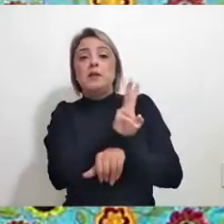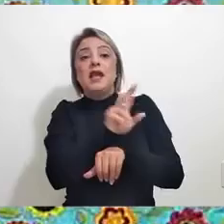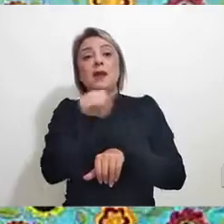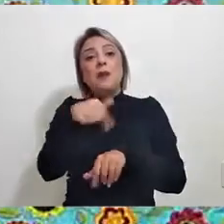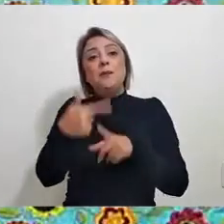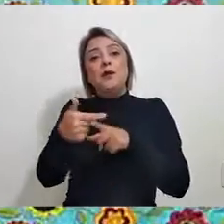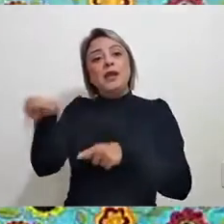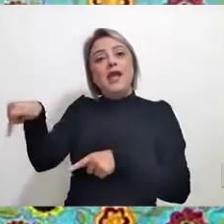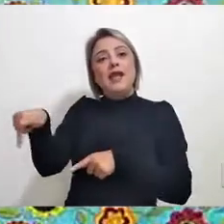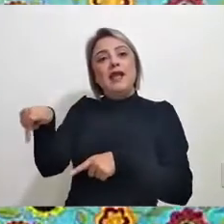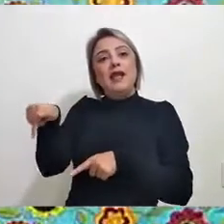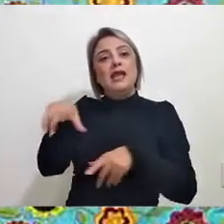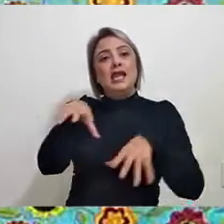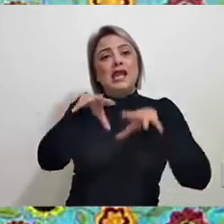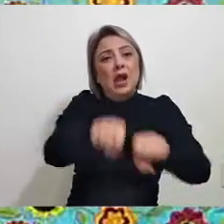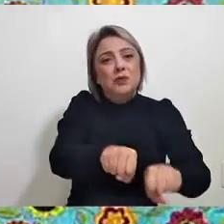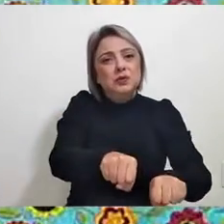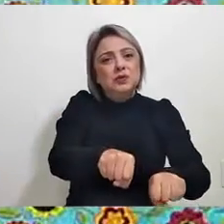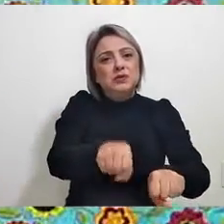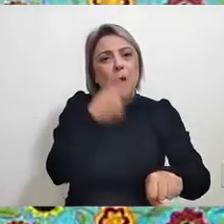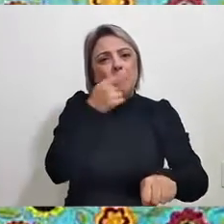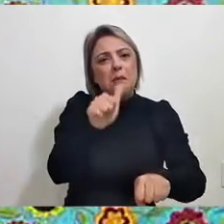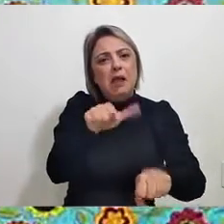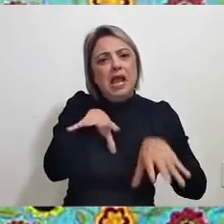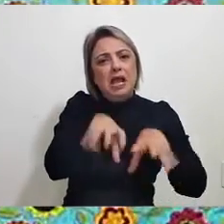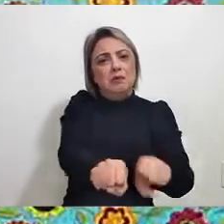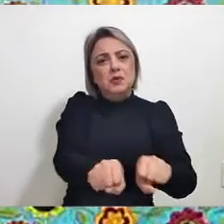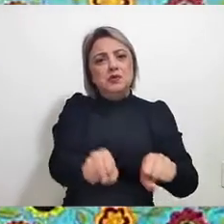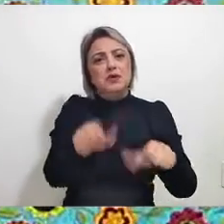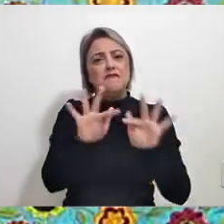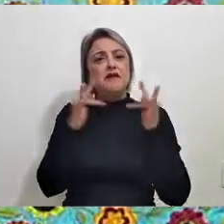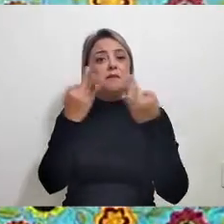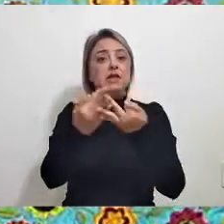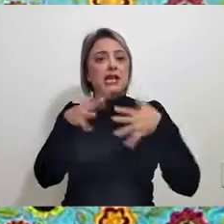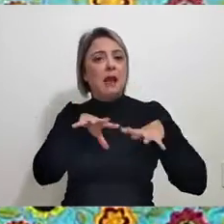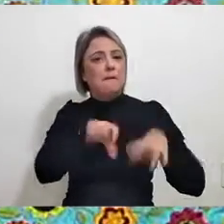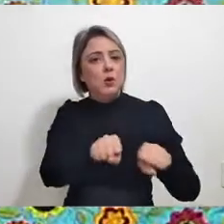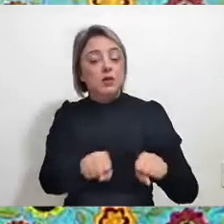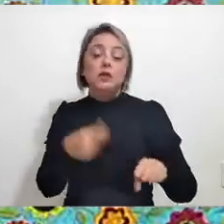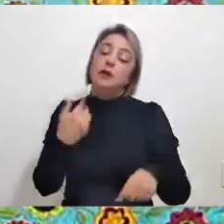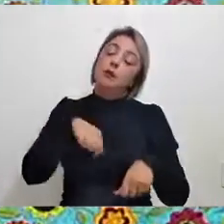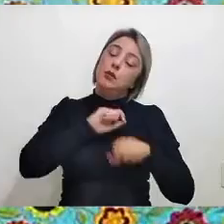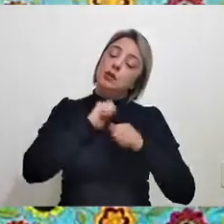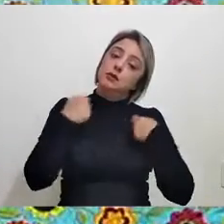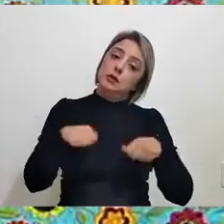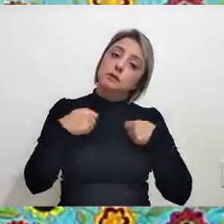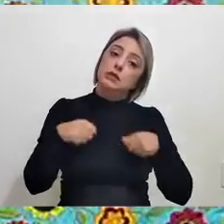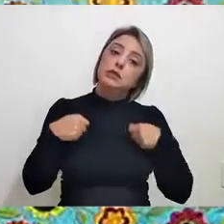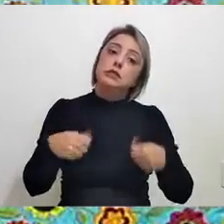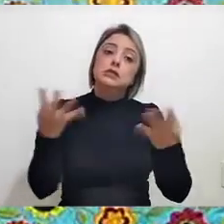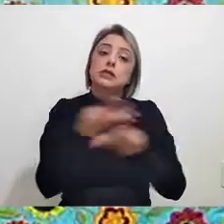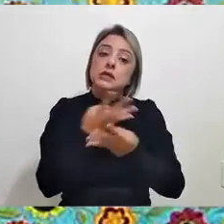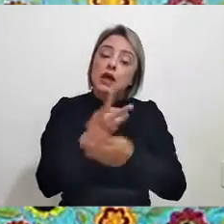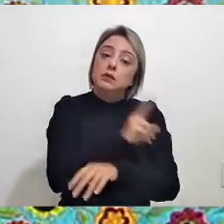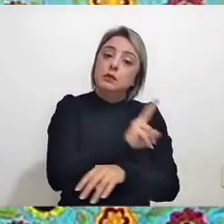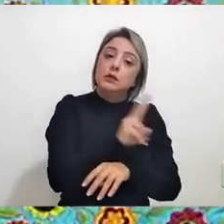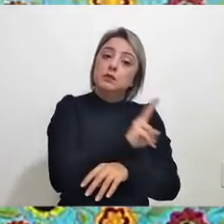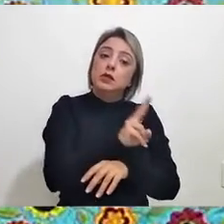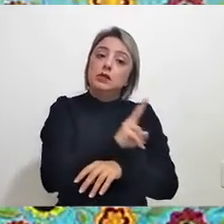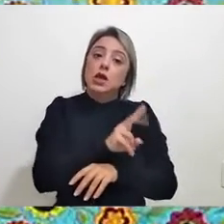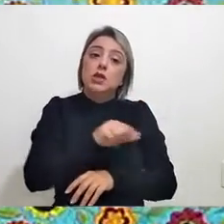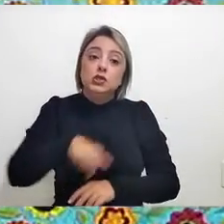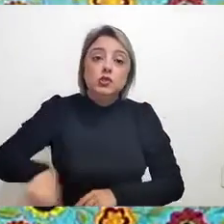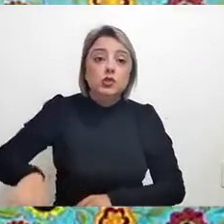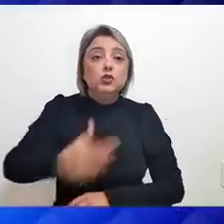conteúdo educacional. O Conselho Tutelar, né, ele se coloca parceiro nisso, porque é fundamental para a